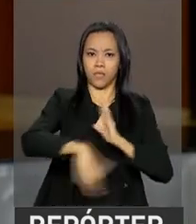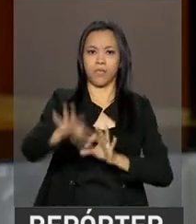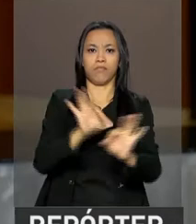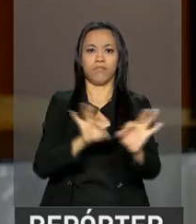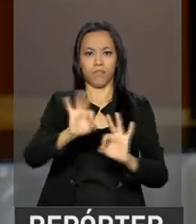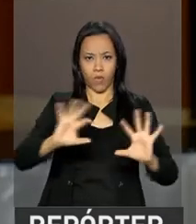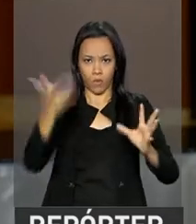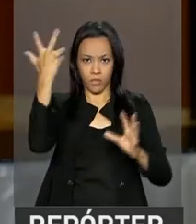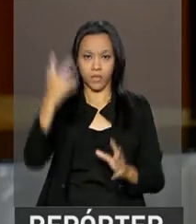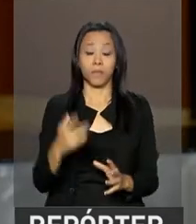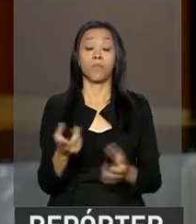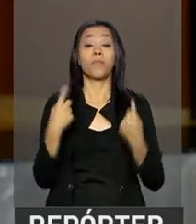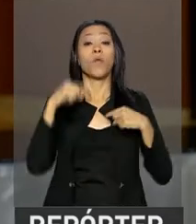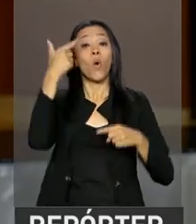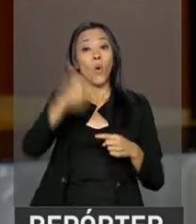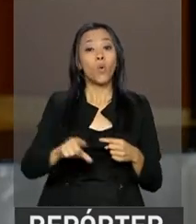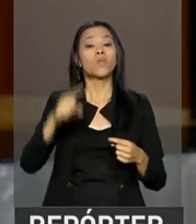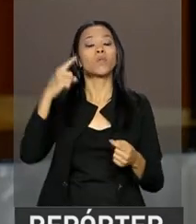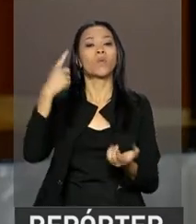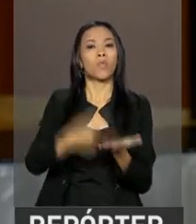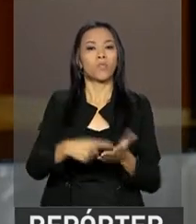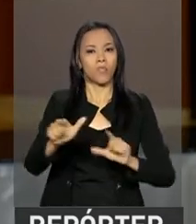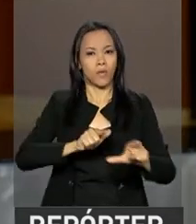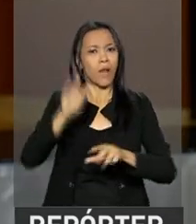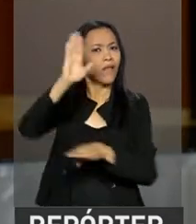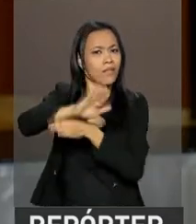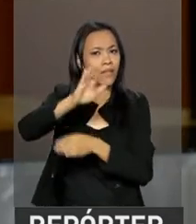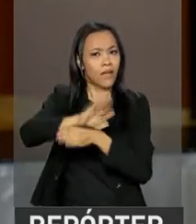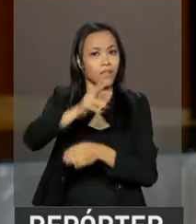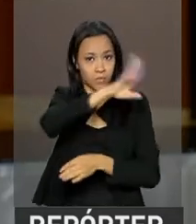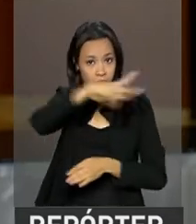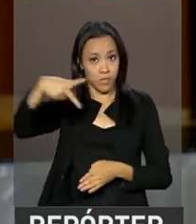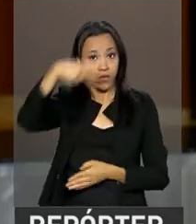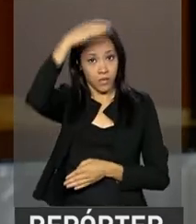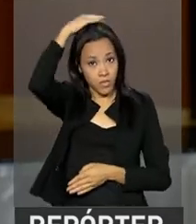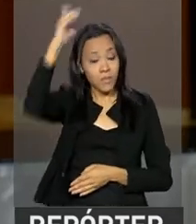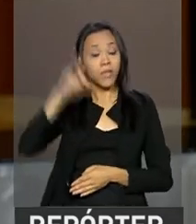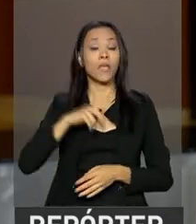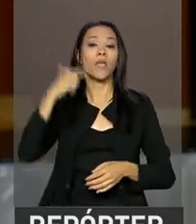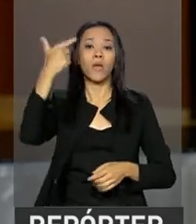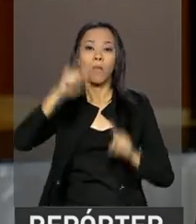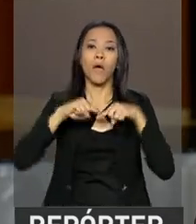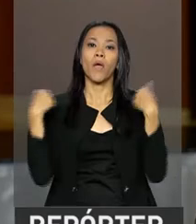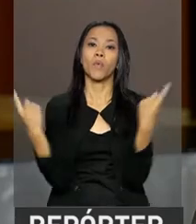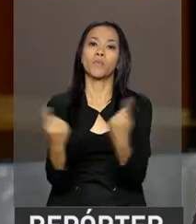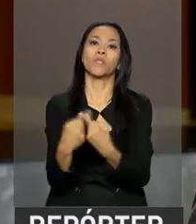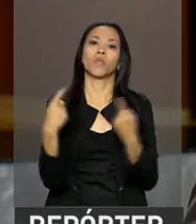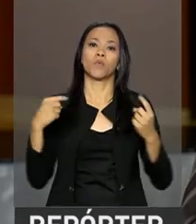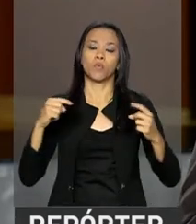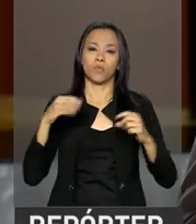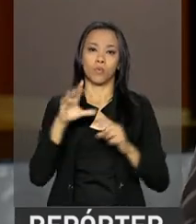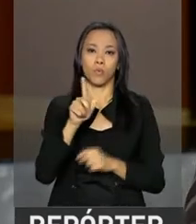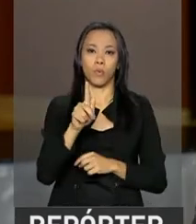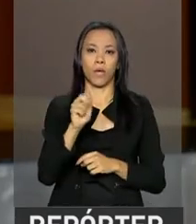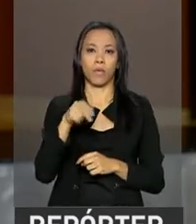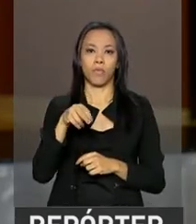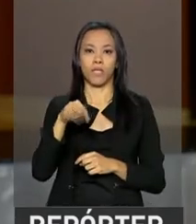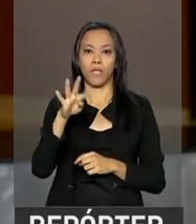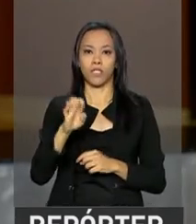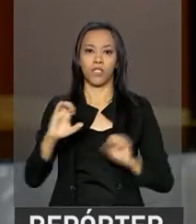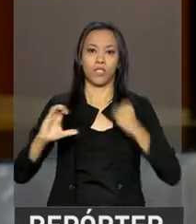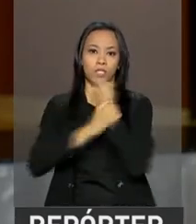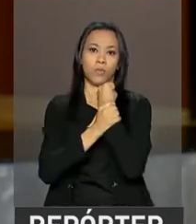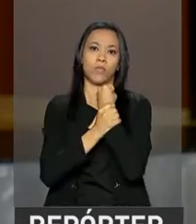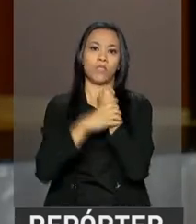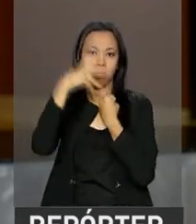completar a agenda do presidente michel temer já na parte da tarde ele participa de uma reunião com o gabinete de segurança institucional da presidência da república e